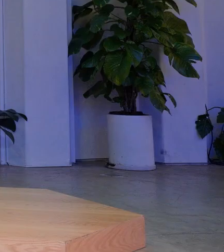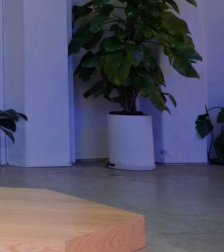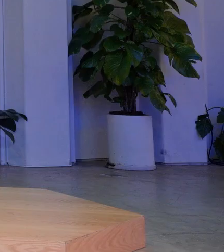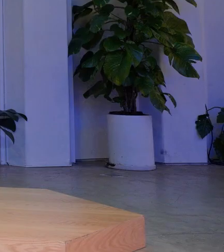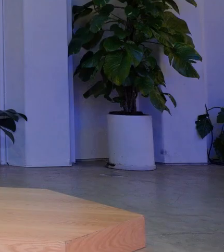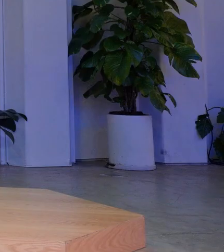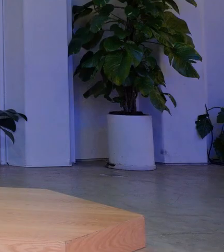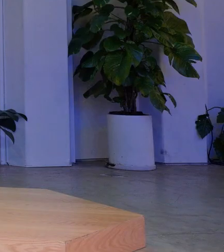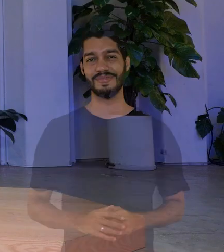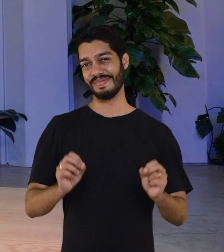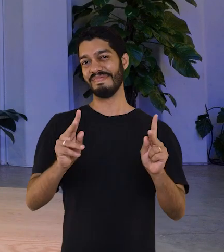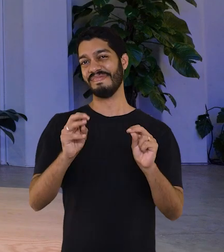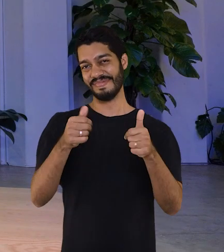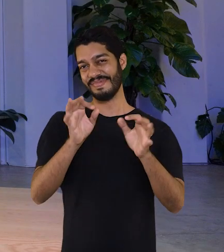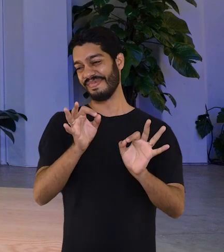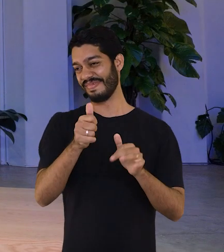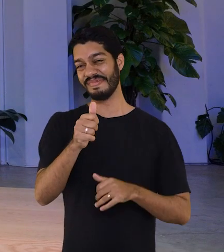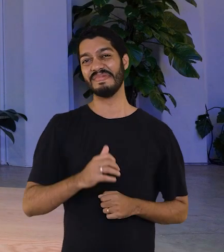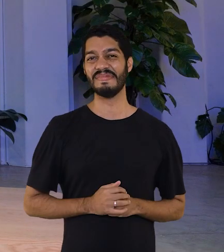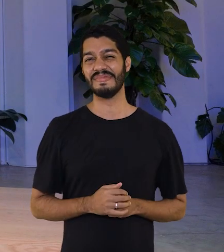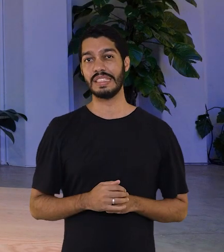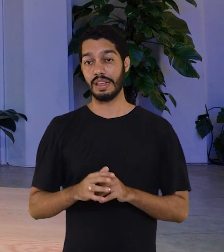Vou deixar. Boa.